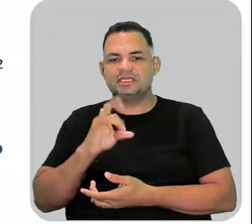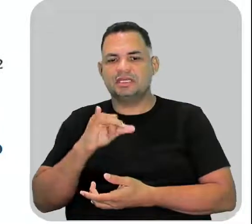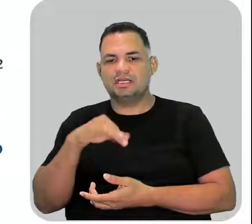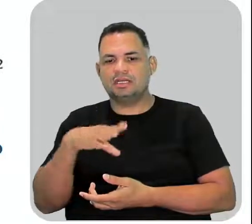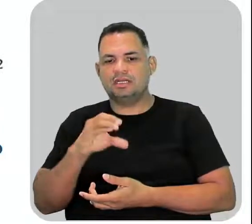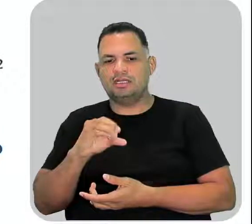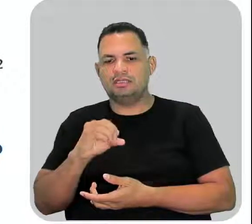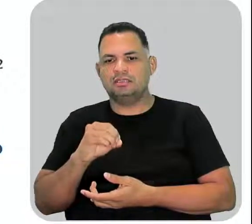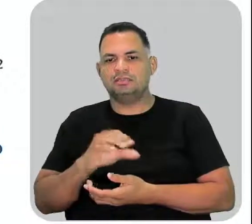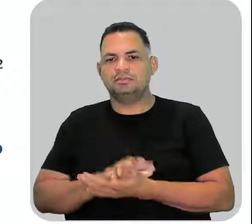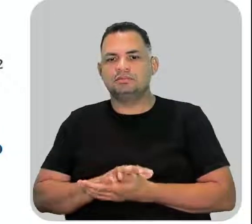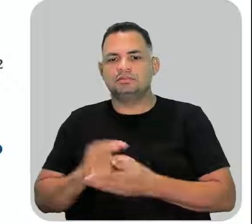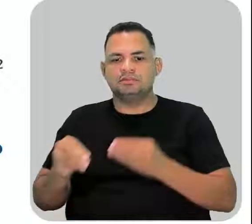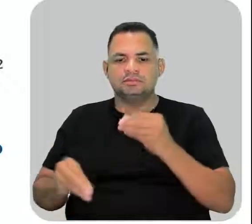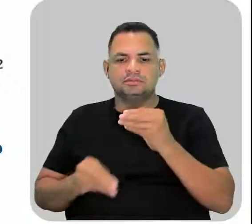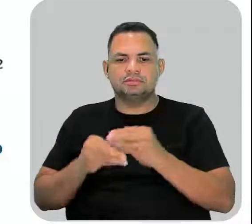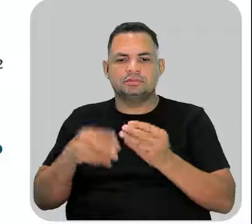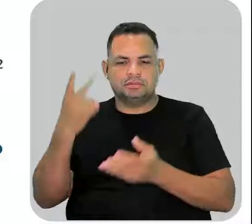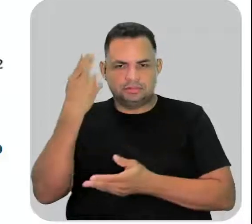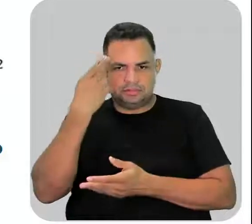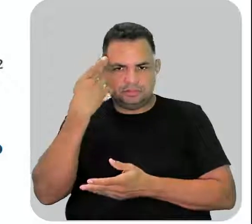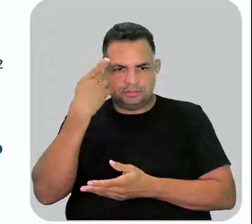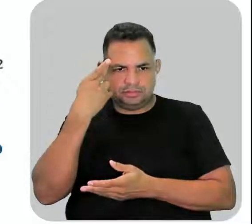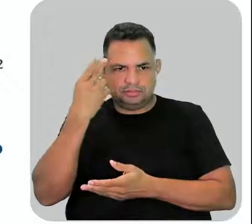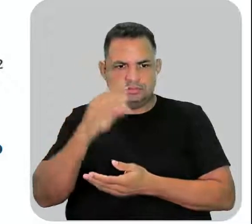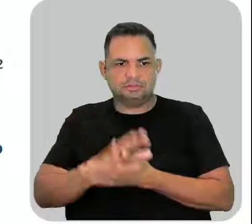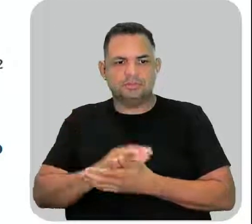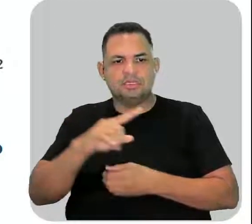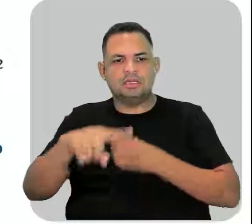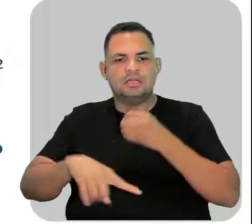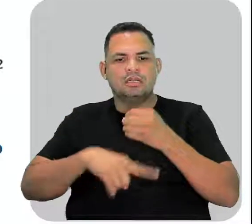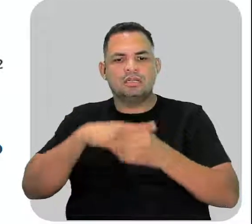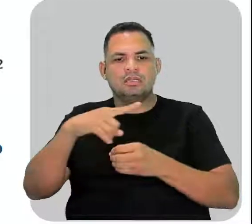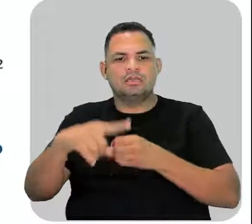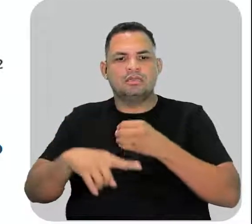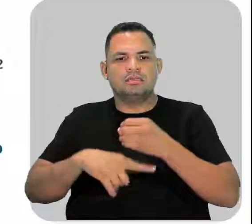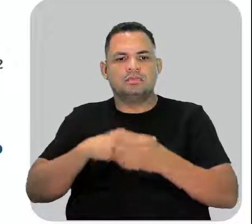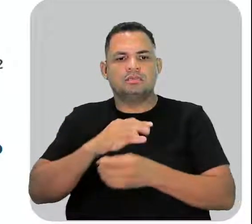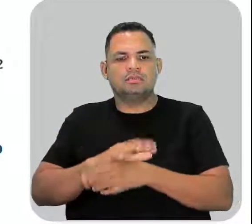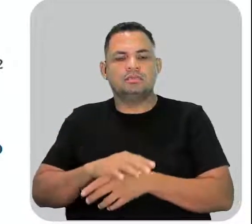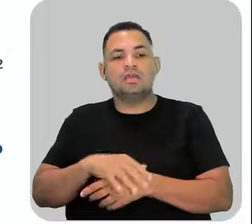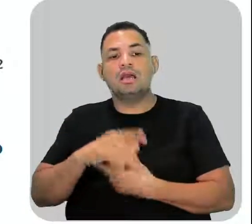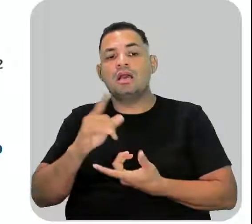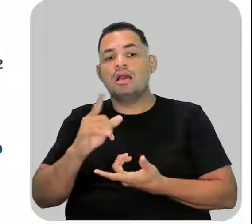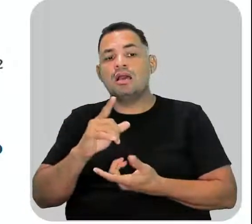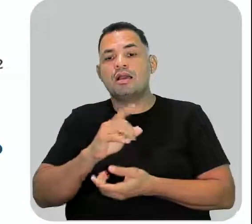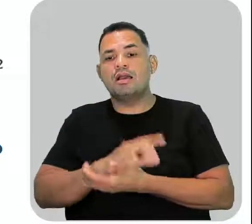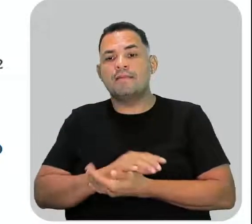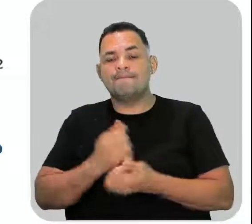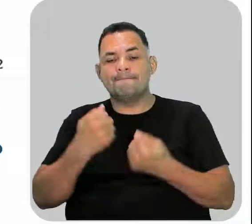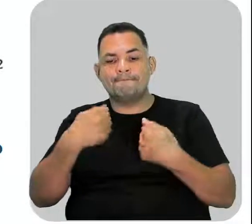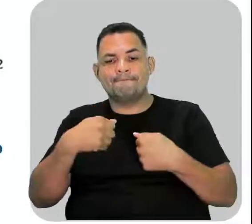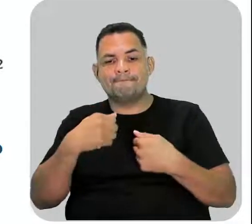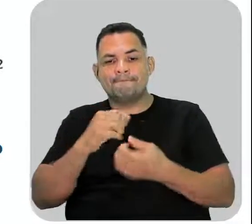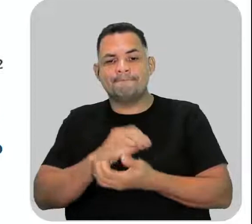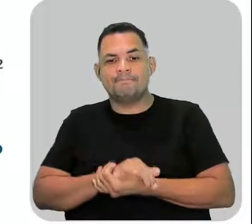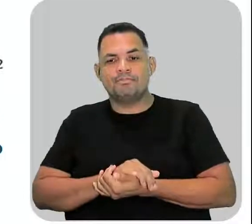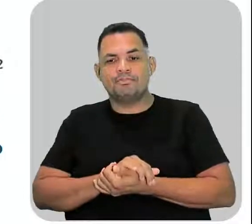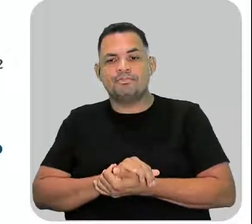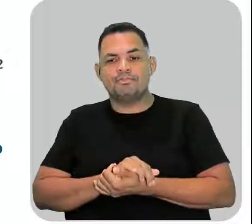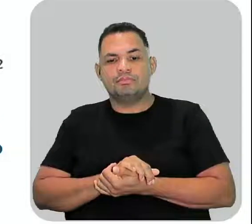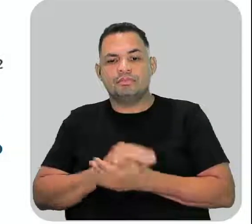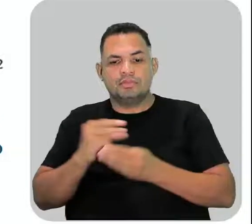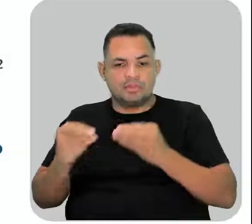nós temos a adição normalmente entre os átomos que estão na ligação dupla, podendo ser ainda